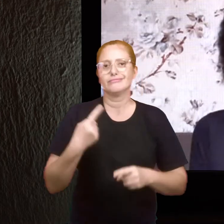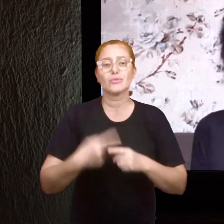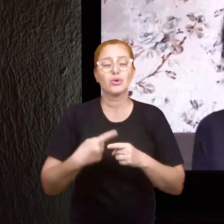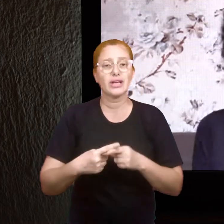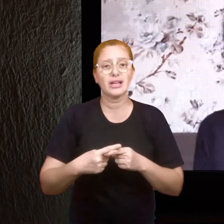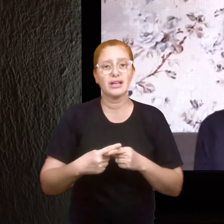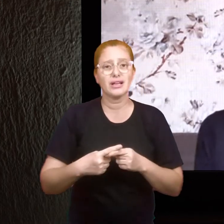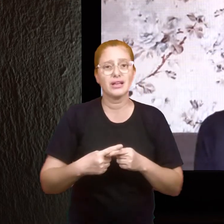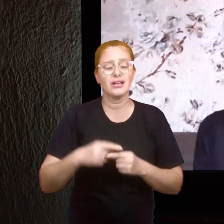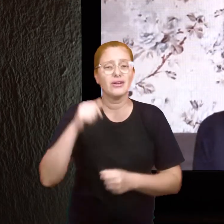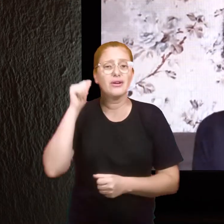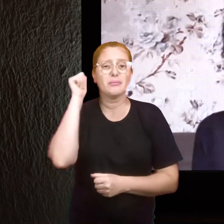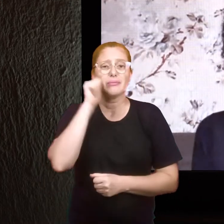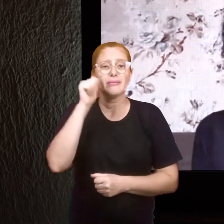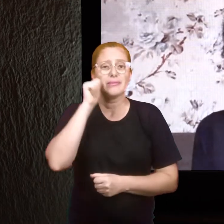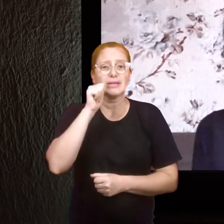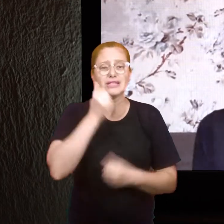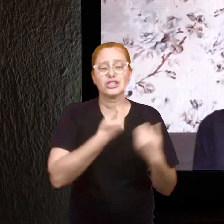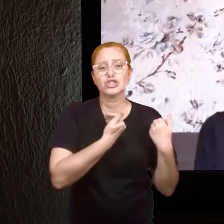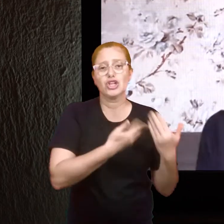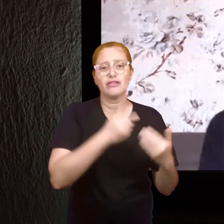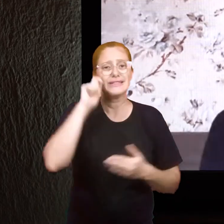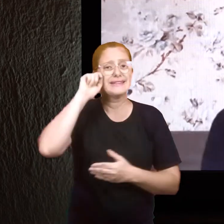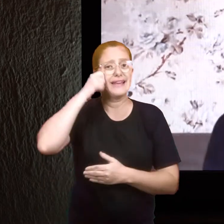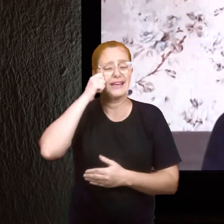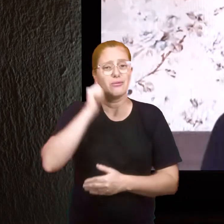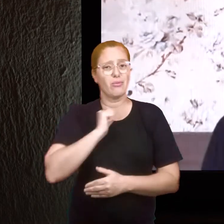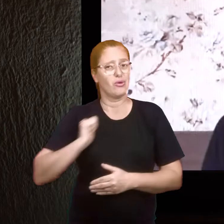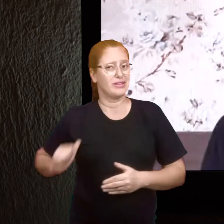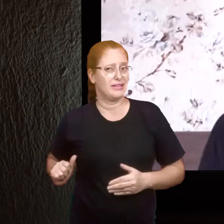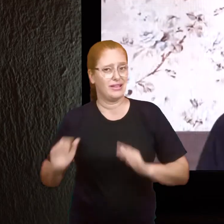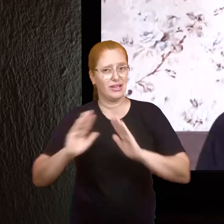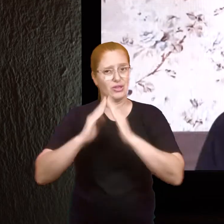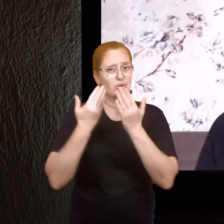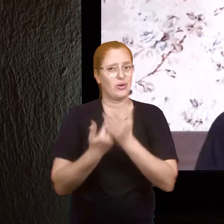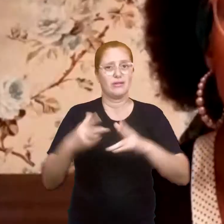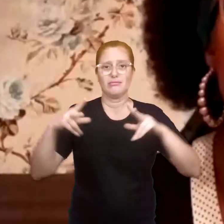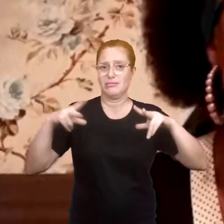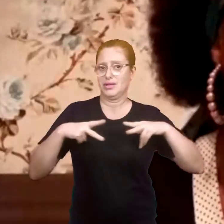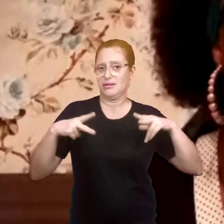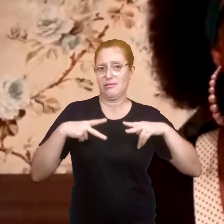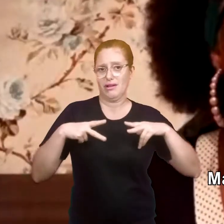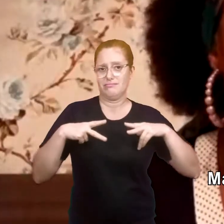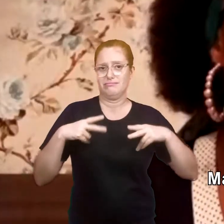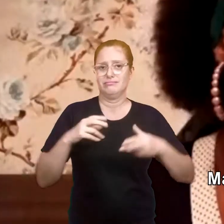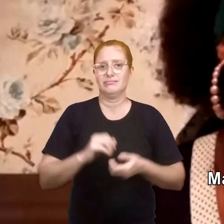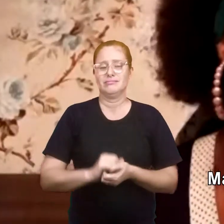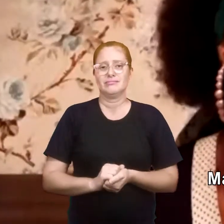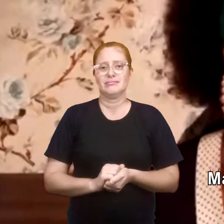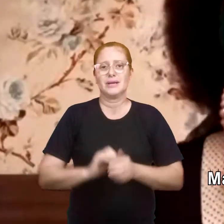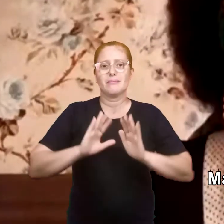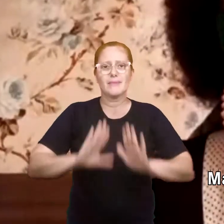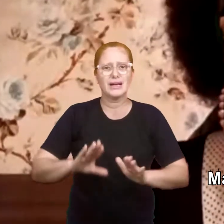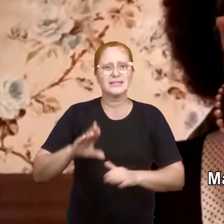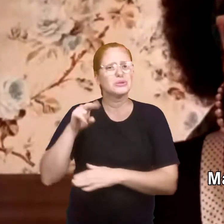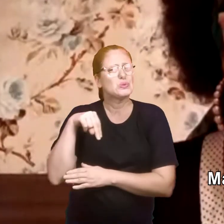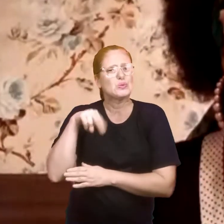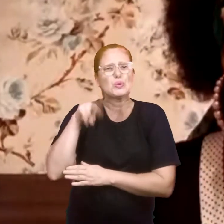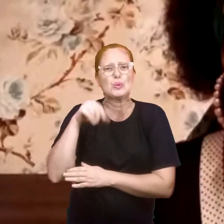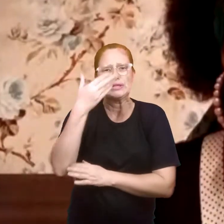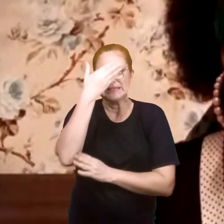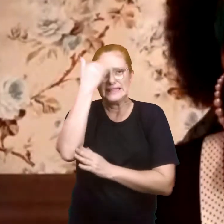eu era uma menina negra, bolsista em uma escola particular. Mas uma coisa não me sai da